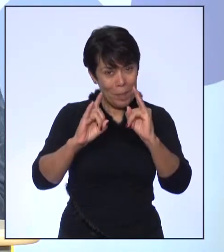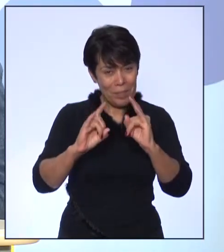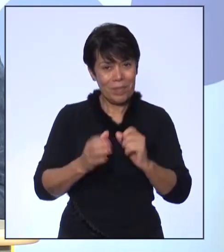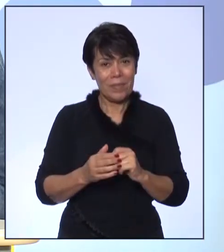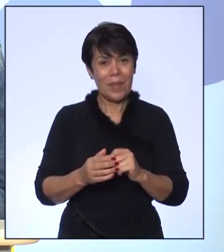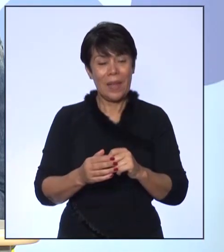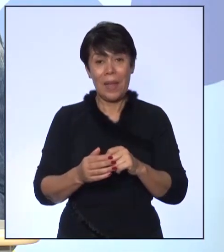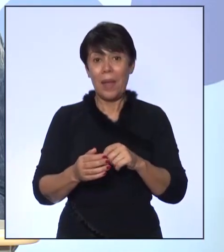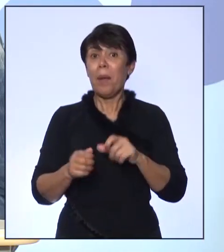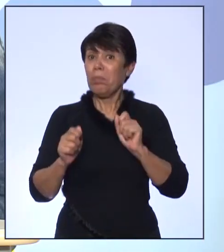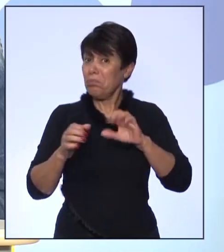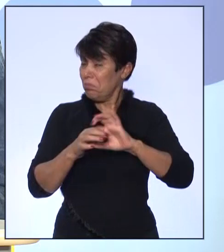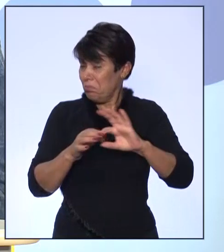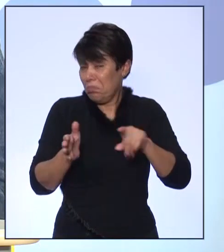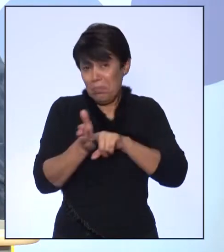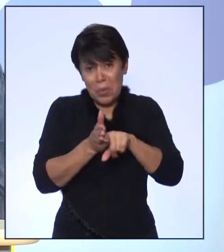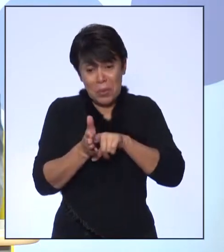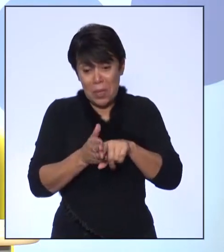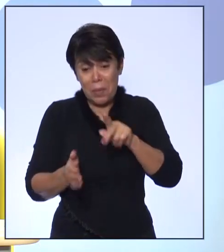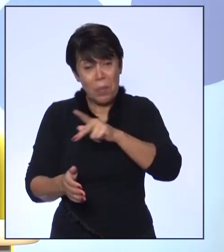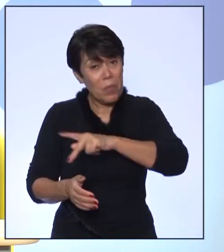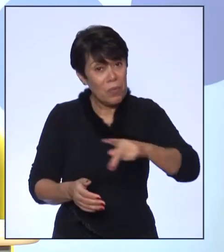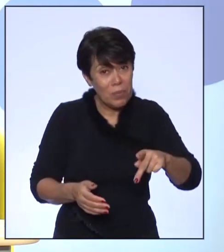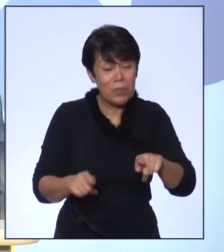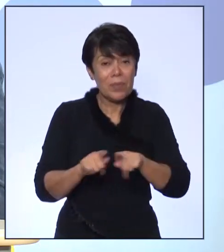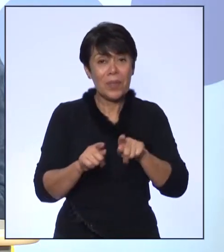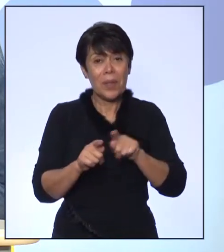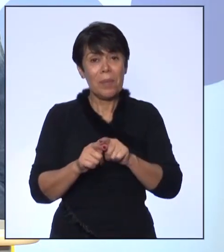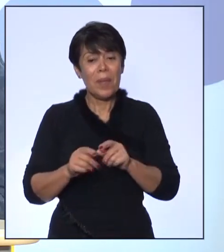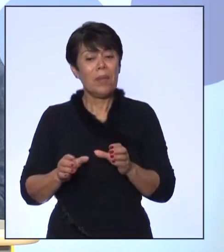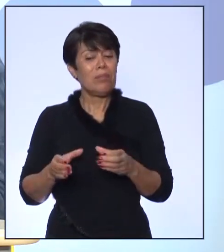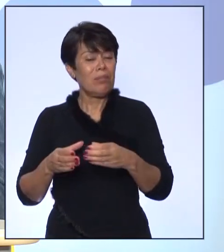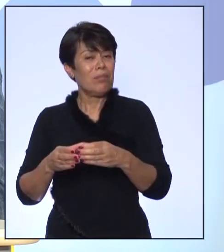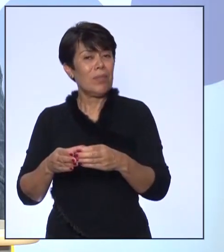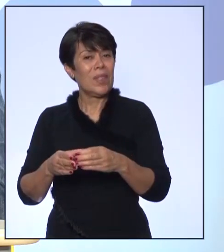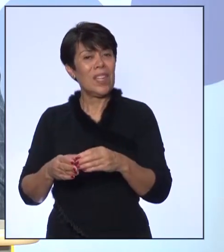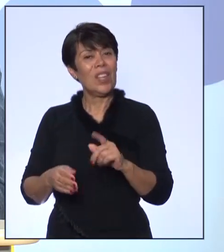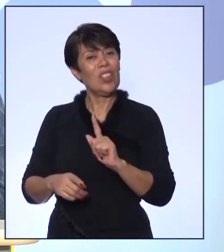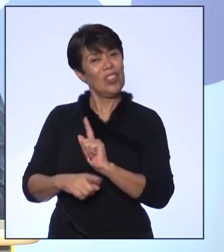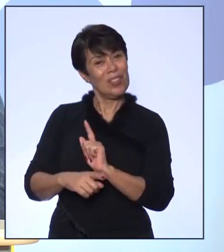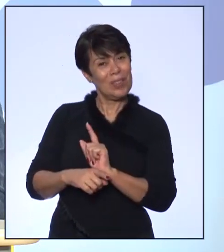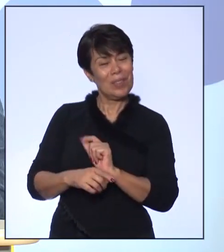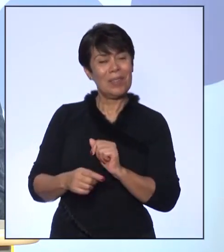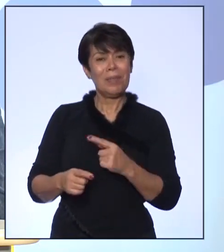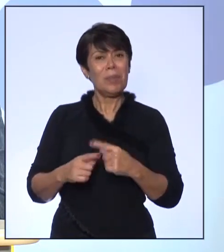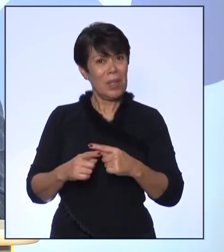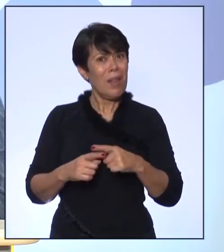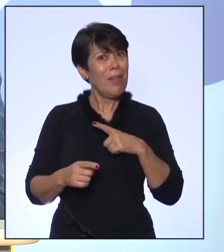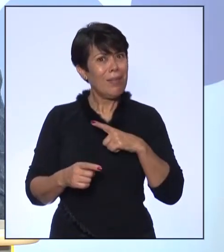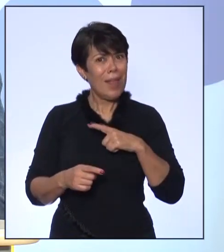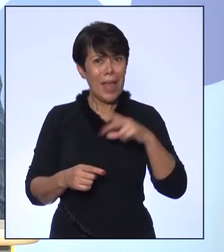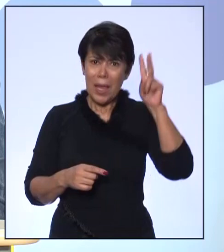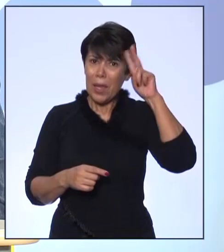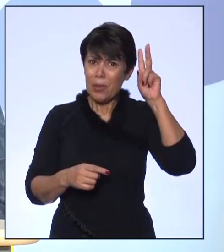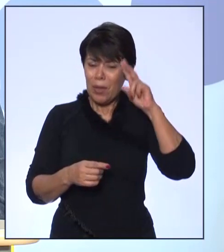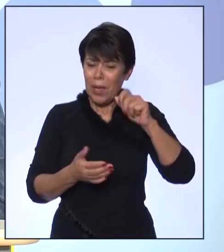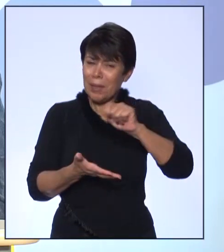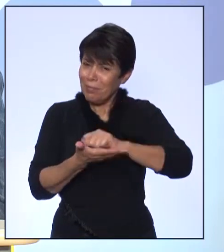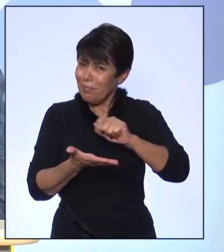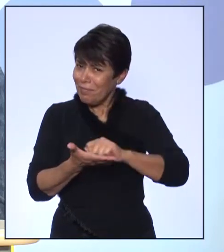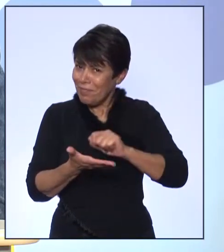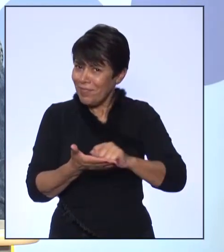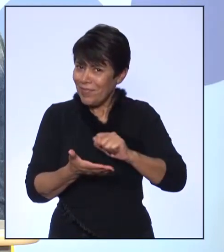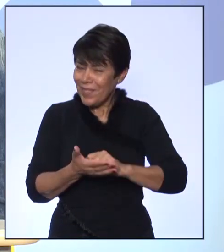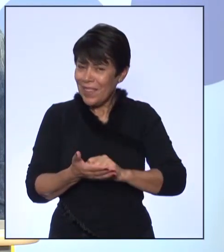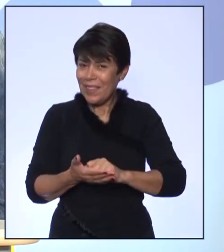você deve perguntar aos professores, à equipe gestora, porque geralmente, né, tem um pequeno históricozinho, né, né, professora?